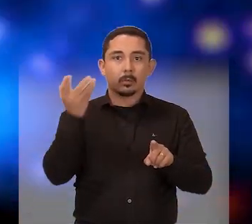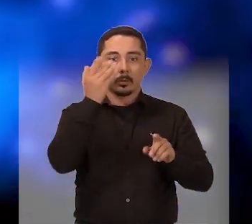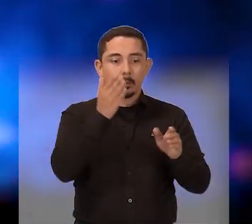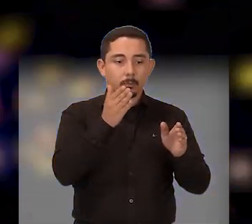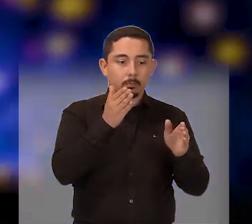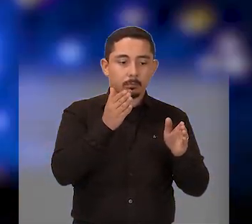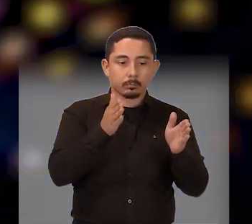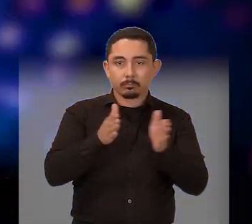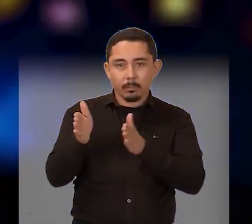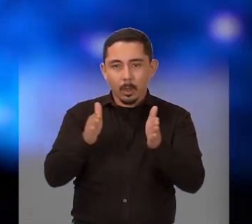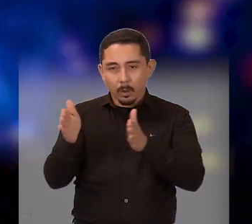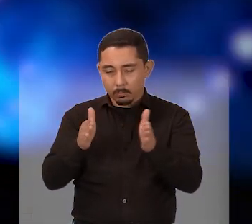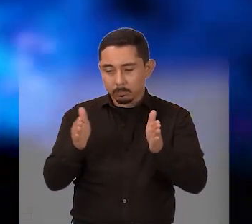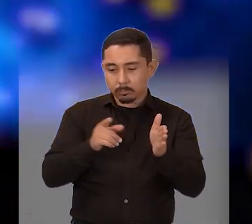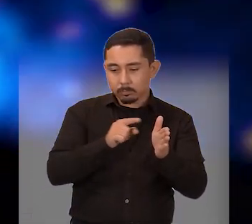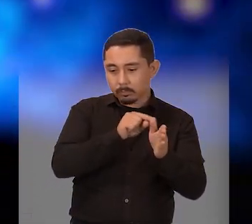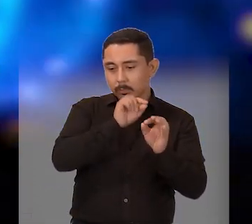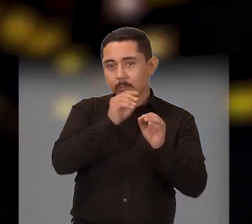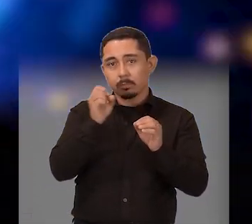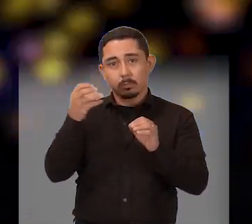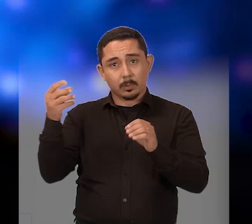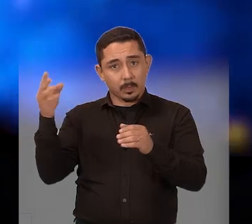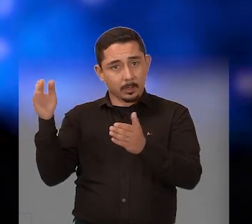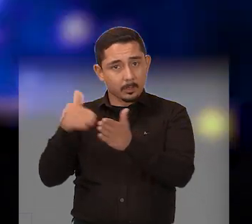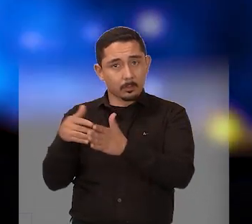e acidentes de trajeto somaram